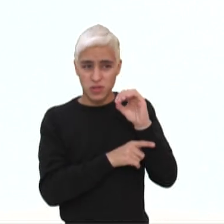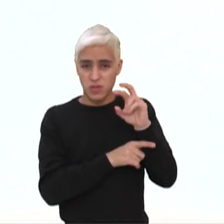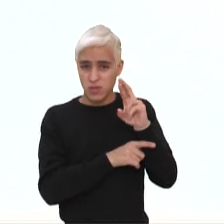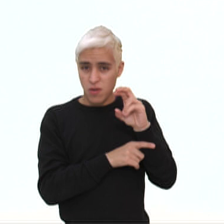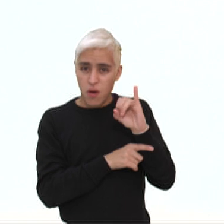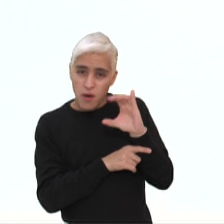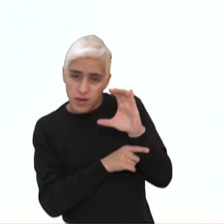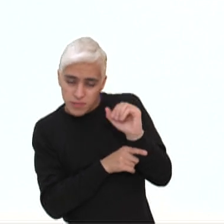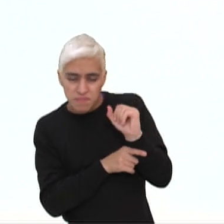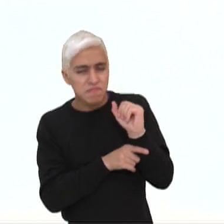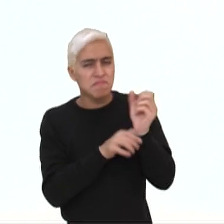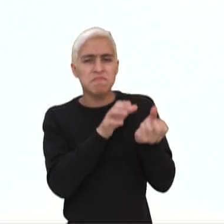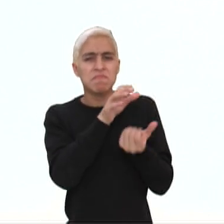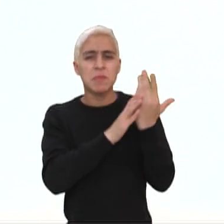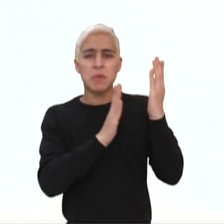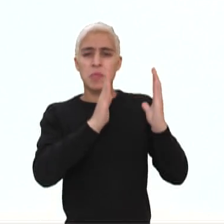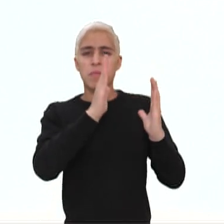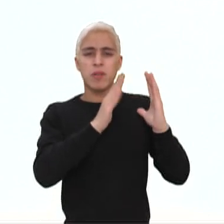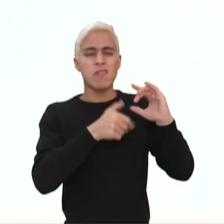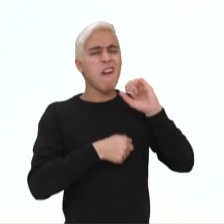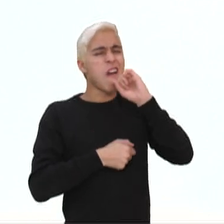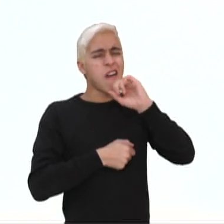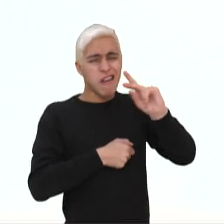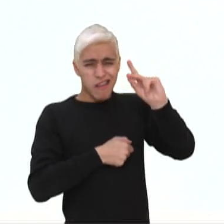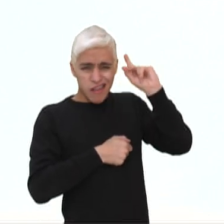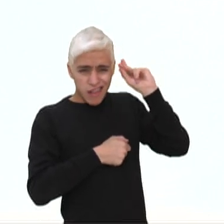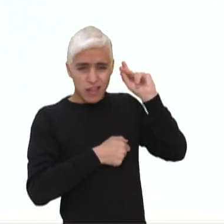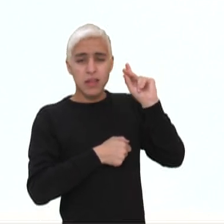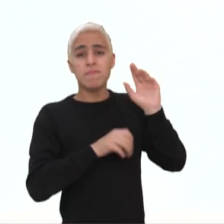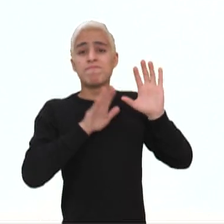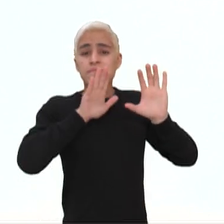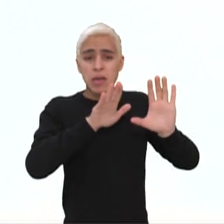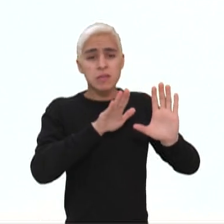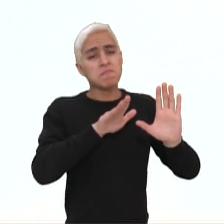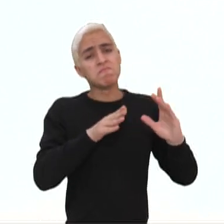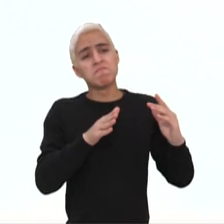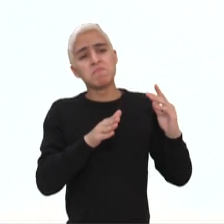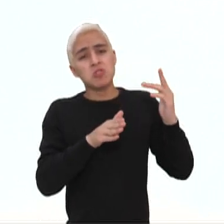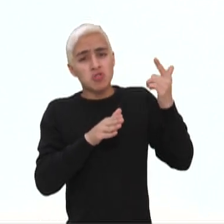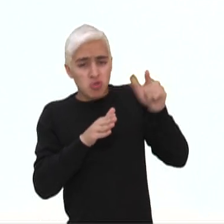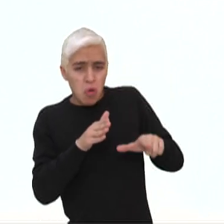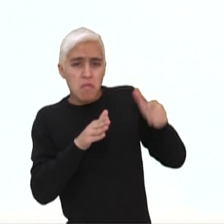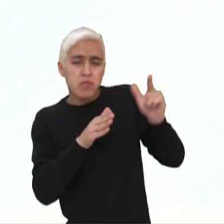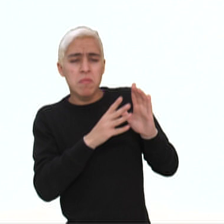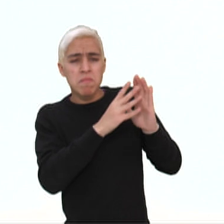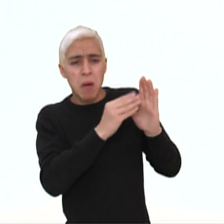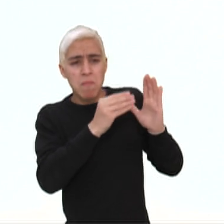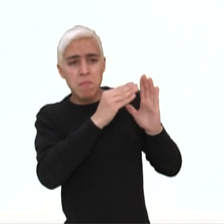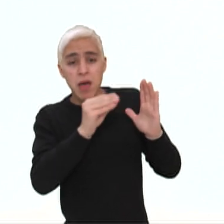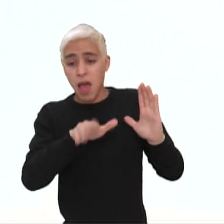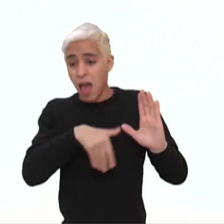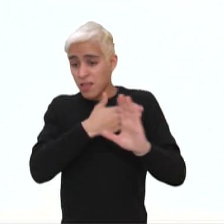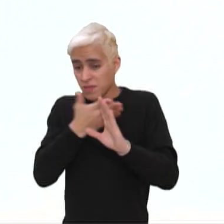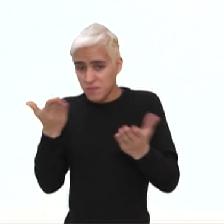certo? Ele foi criado no período arcaico, mas continuou sendo utilizado, e é utilizado ainda hoje, para diversas